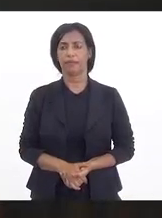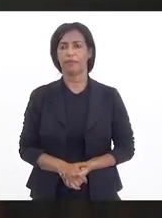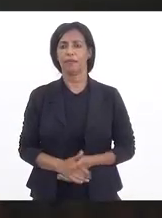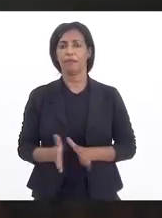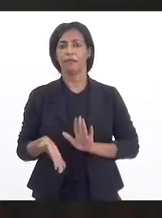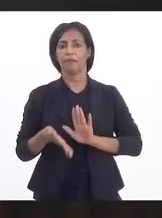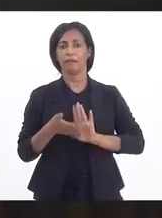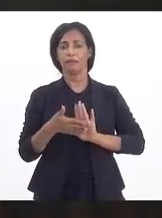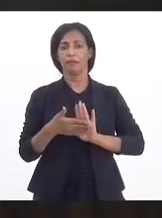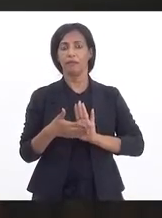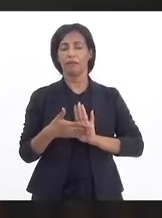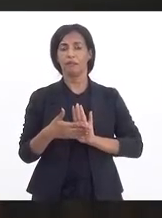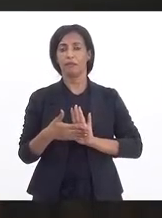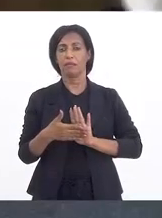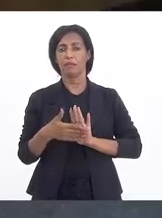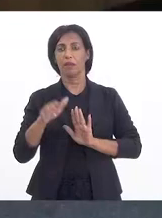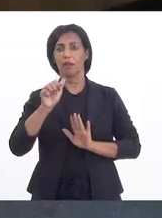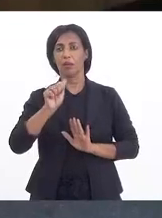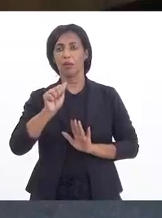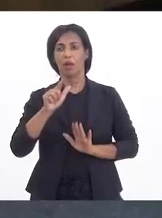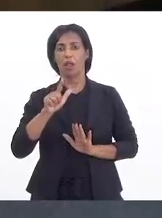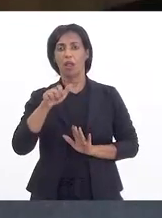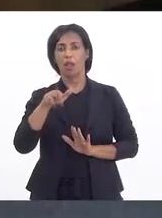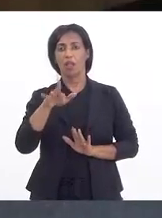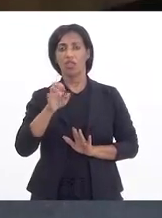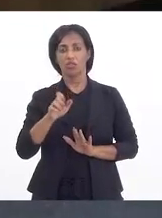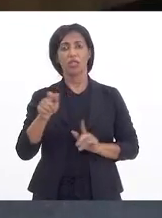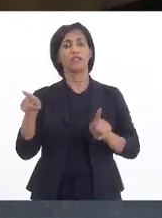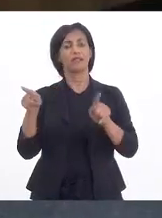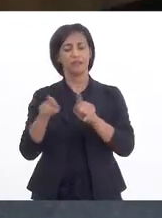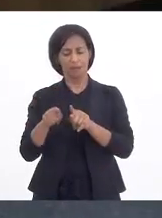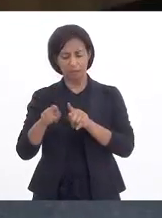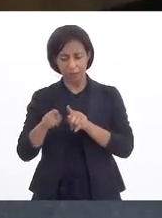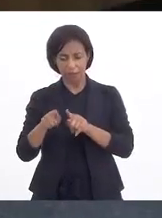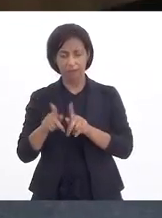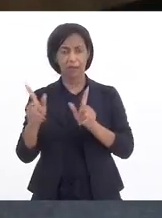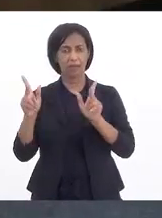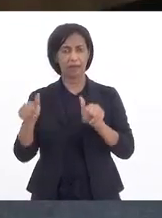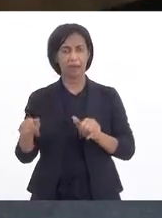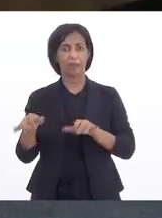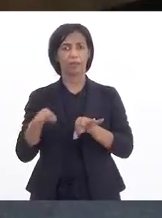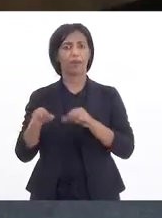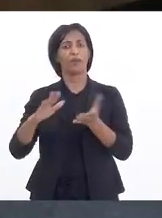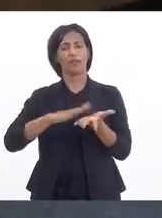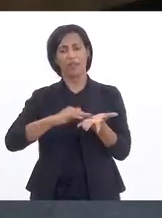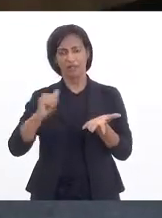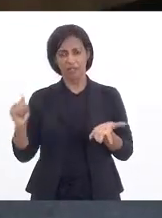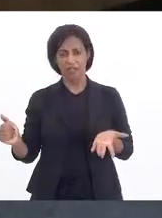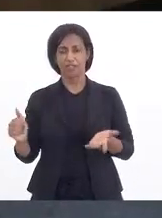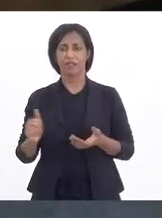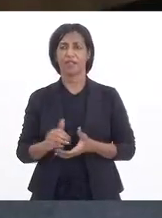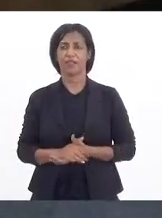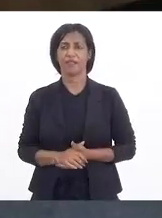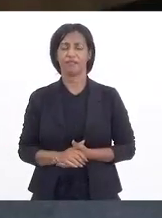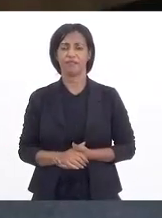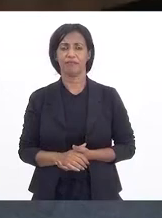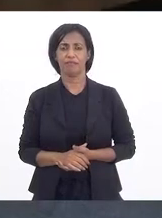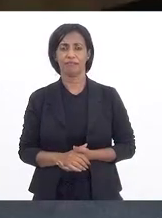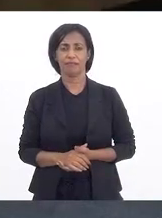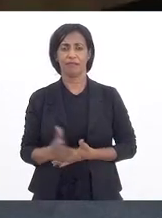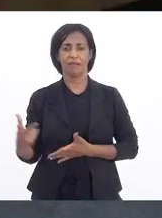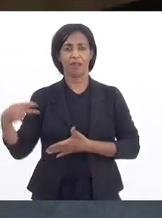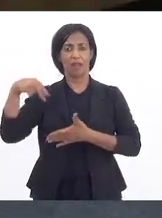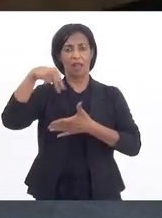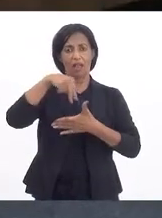parecer o Alexandre Freitas Deputado a gente também tem um projeto vai retirar vai enviar